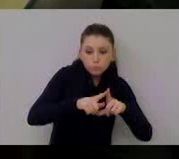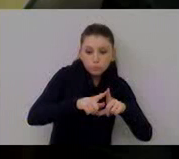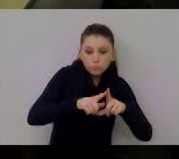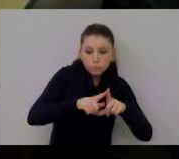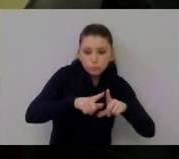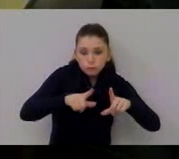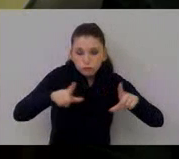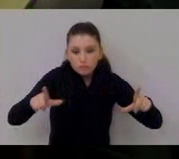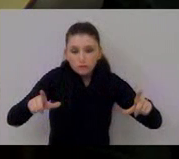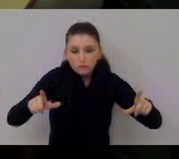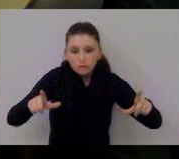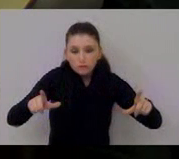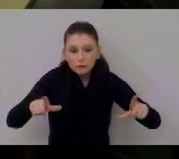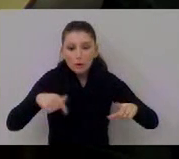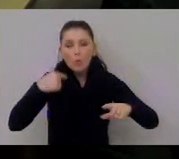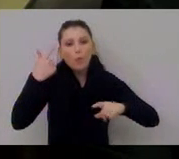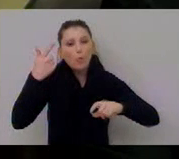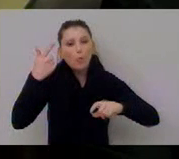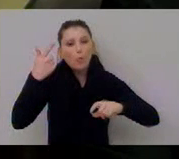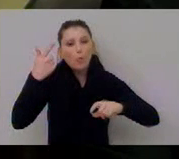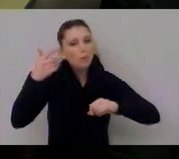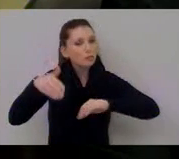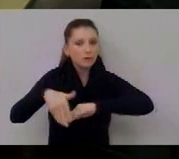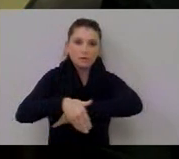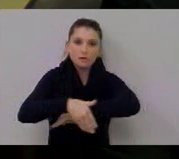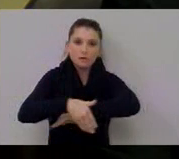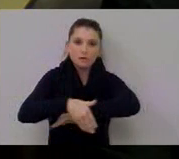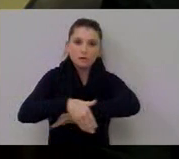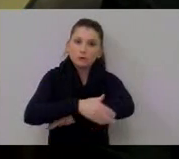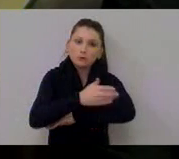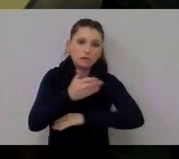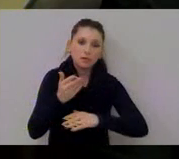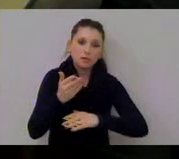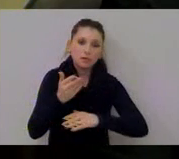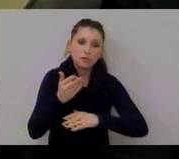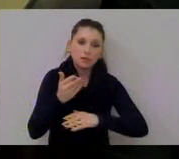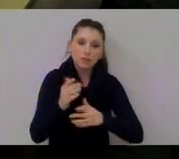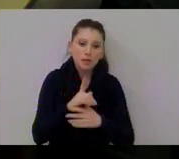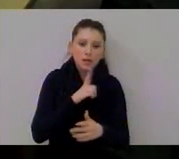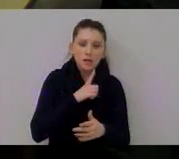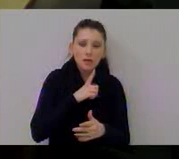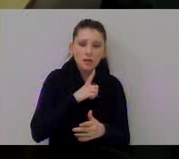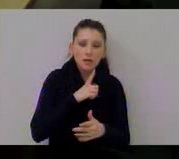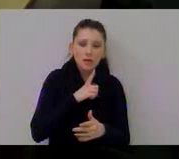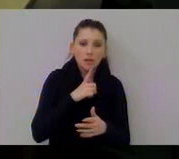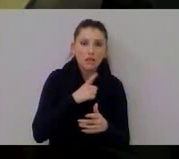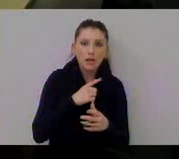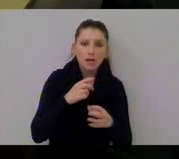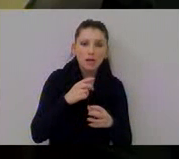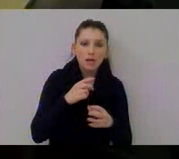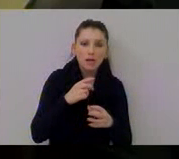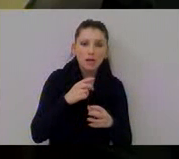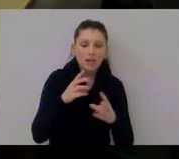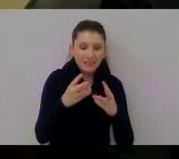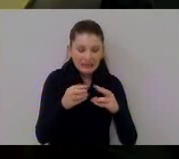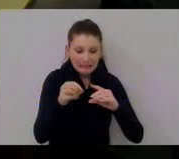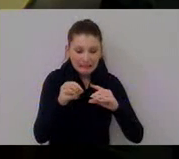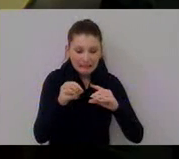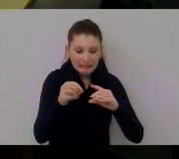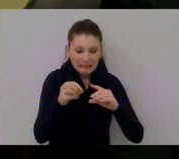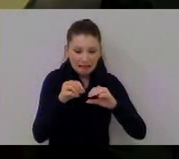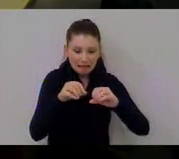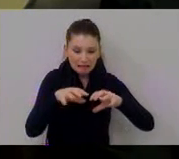de terra, como vocês estão vendo na foto, para impedir que